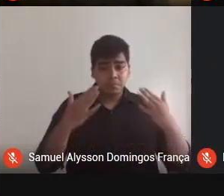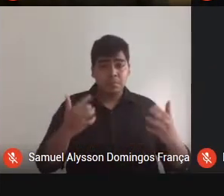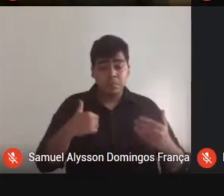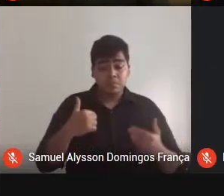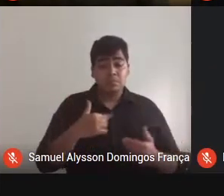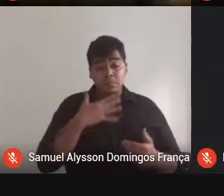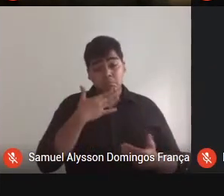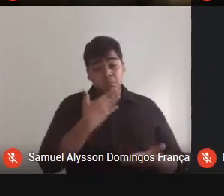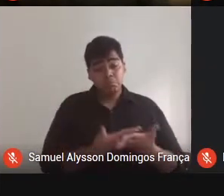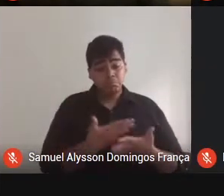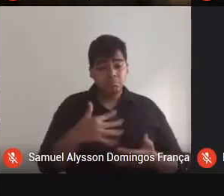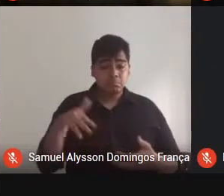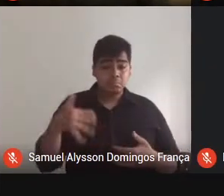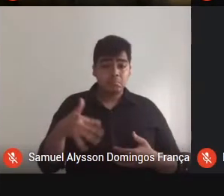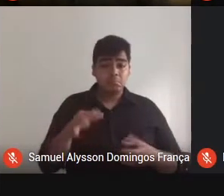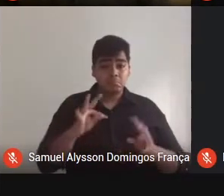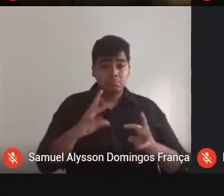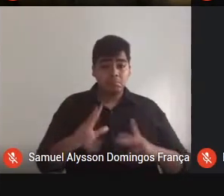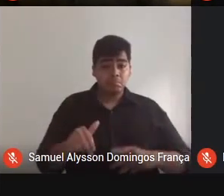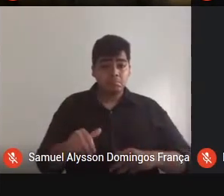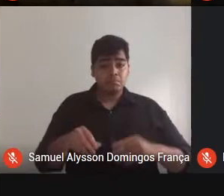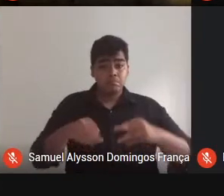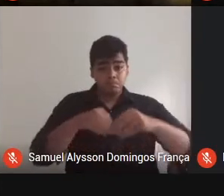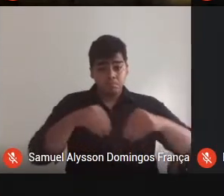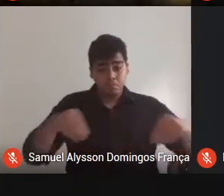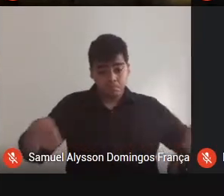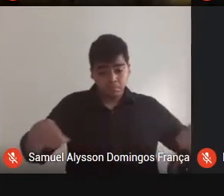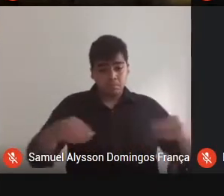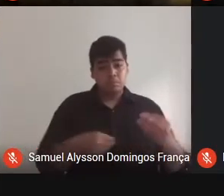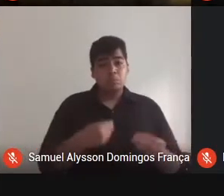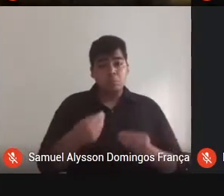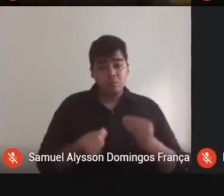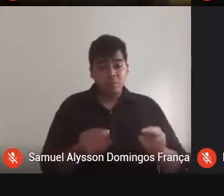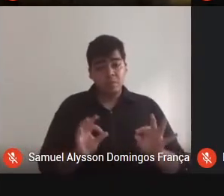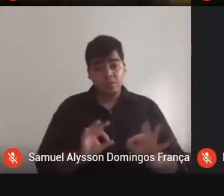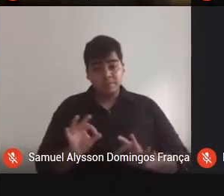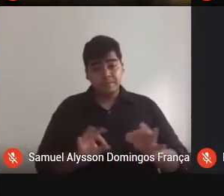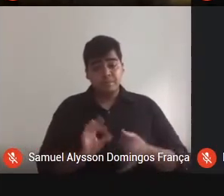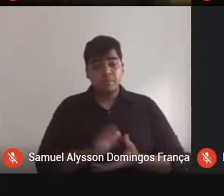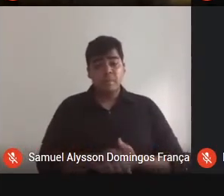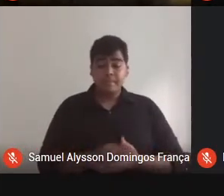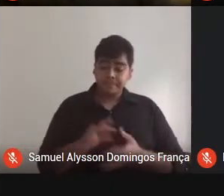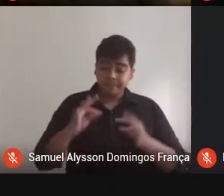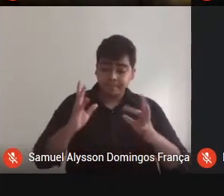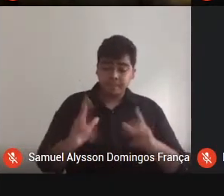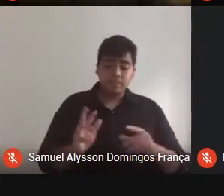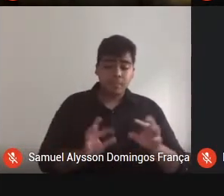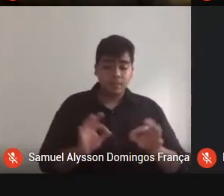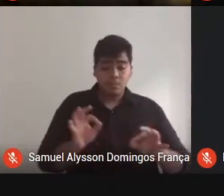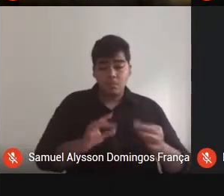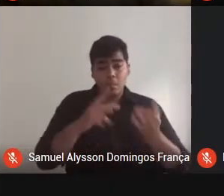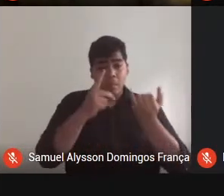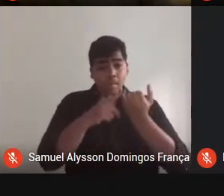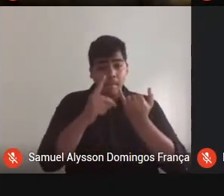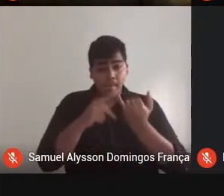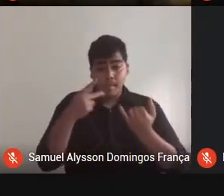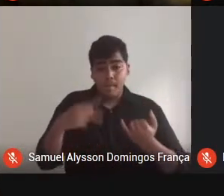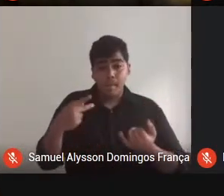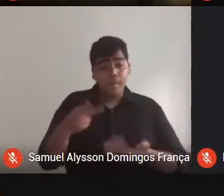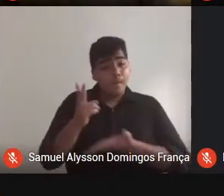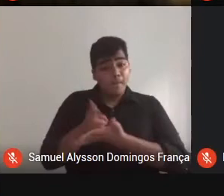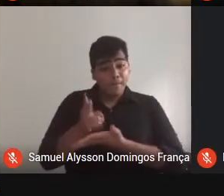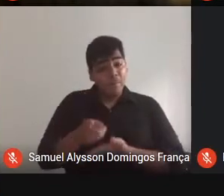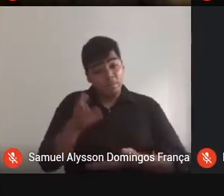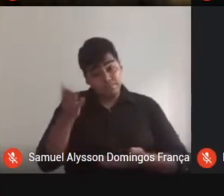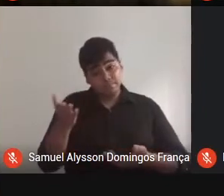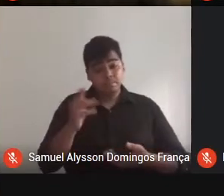todo o levantamento topográfico com um nível de mangueira. Né? Então, tudo isso foi feito num único programa, até a foto em sessão foi feita no Revit,